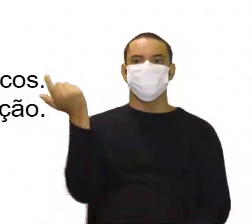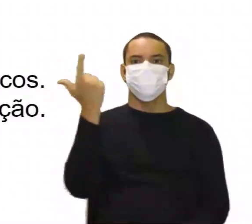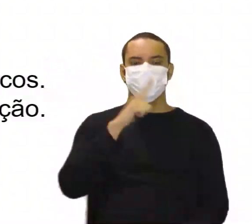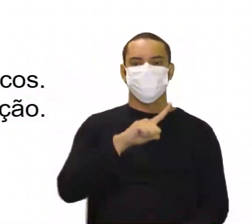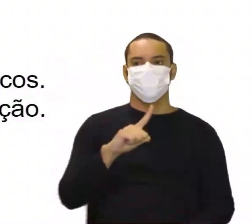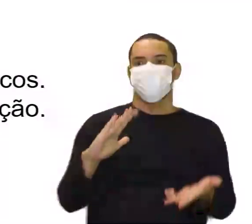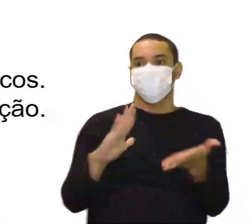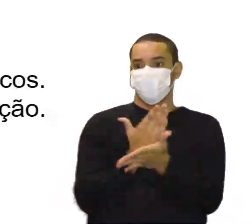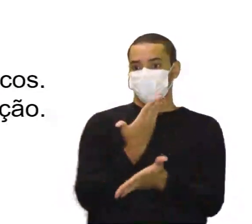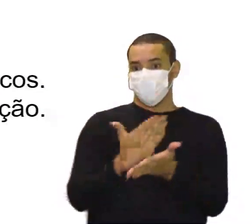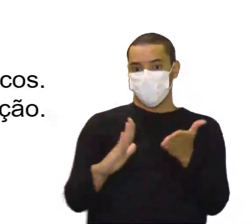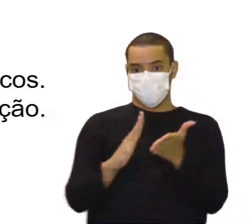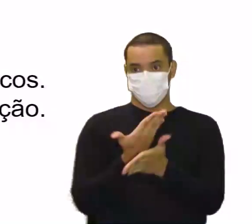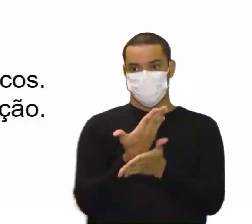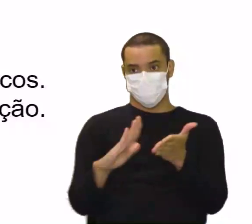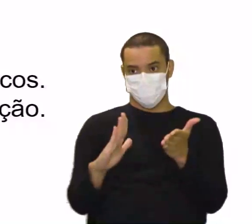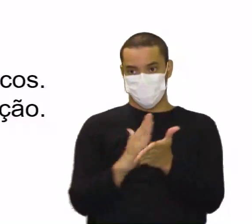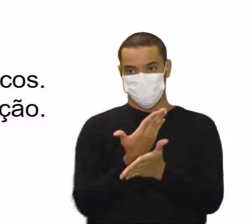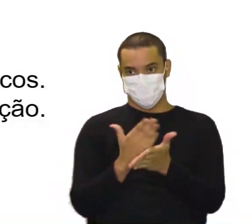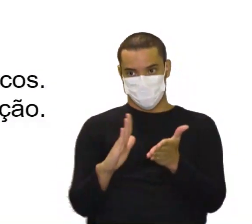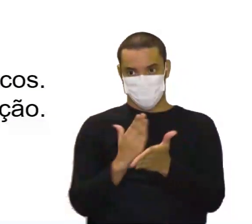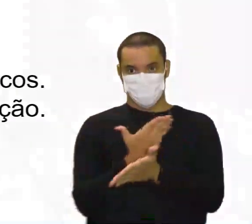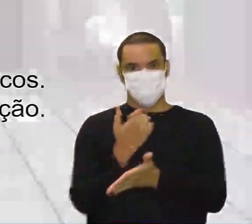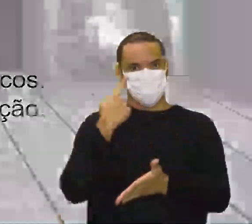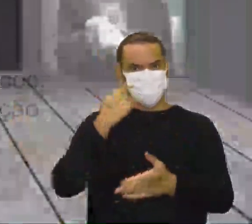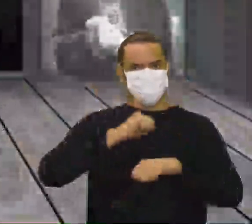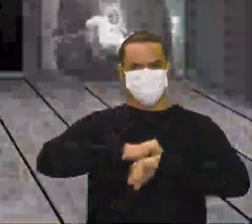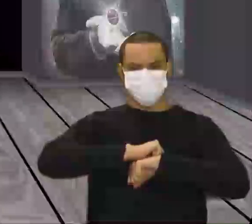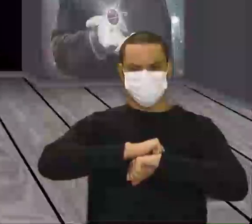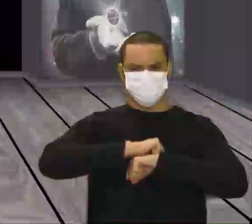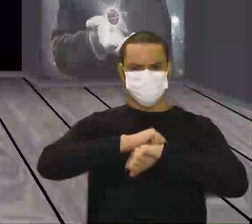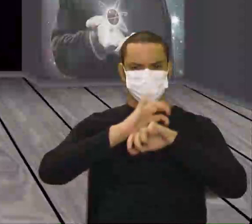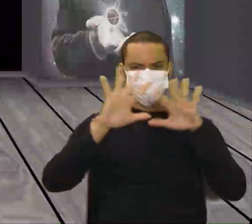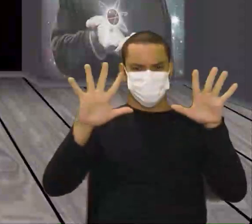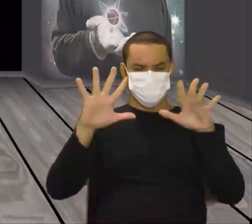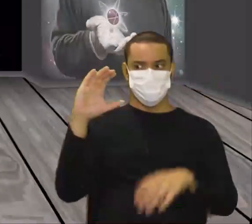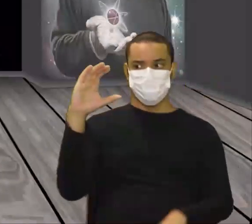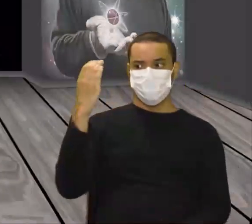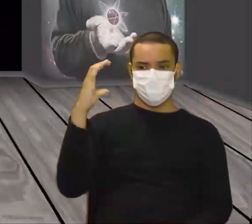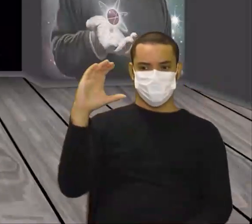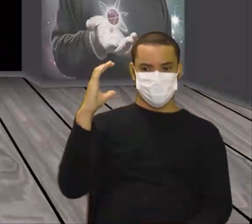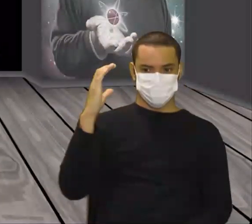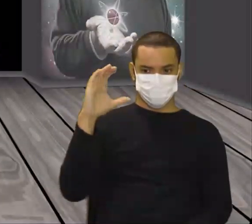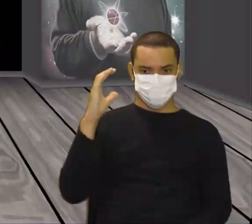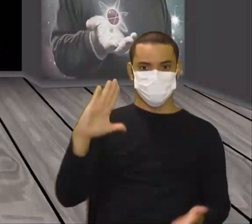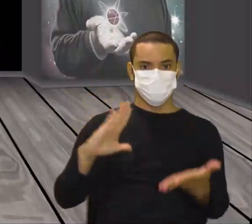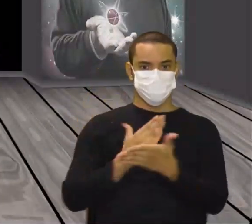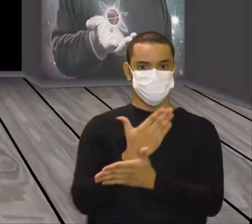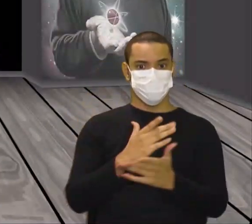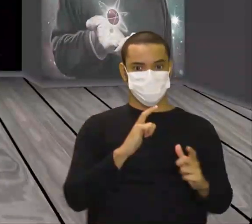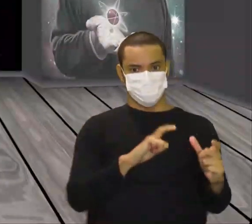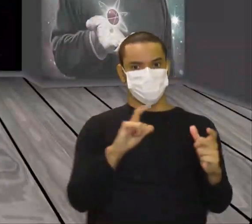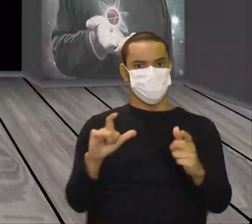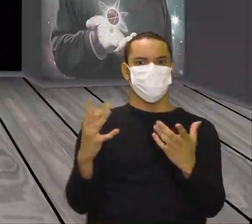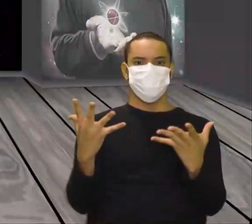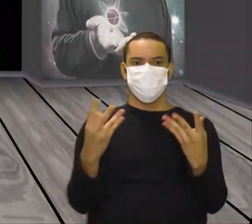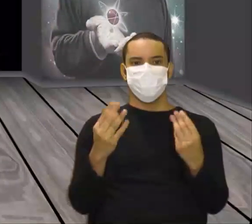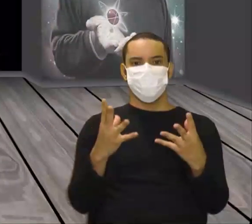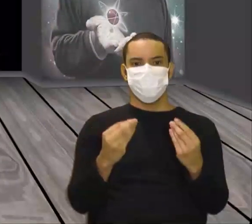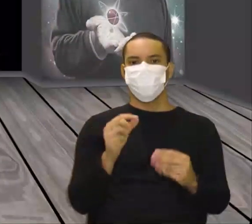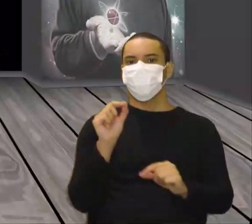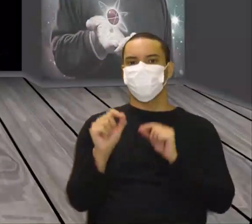em alguns casos, que fique bem claro, gente, a ciência em alguns casos ela foi muito podada,